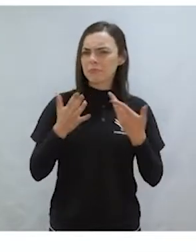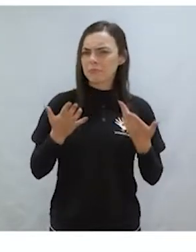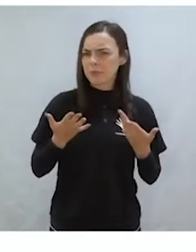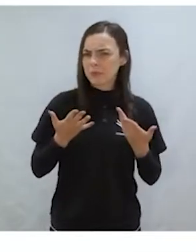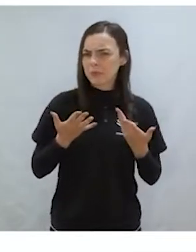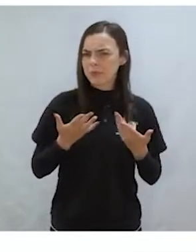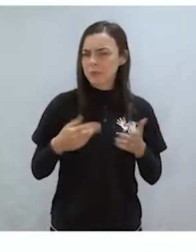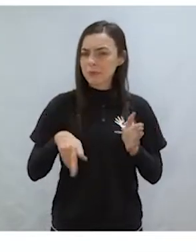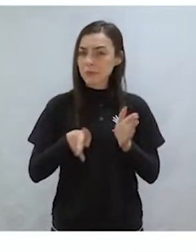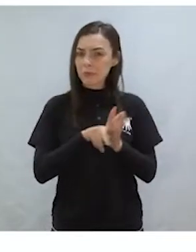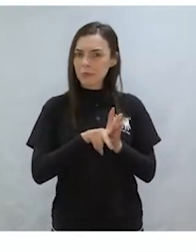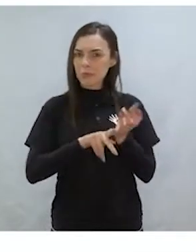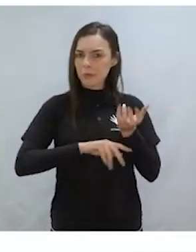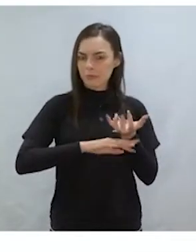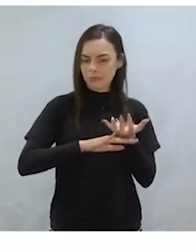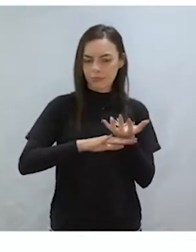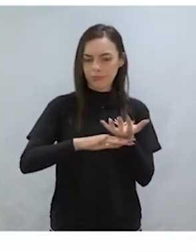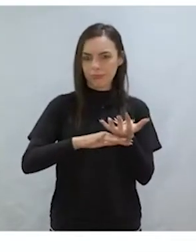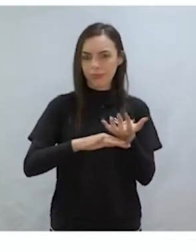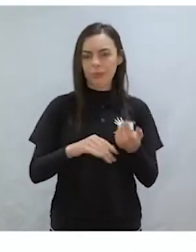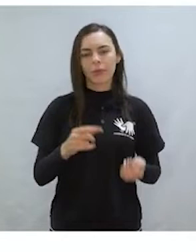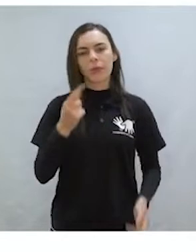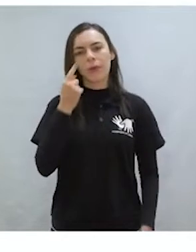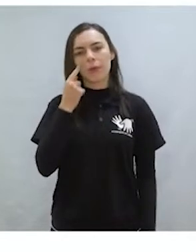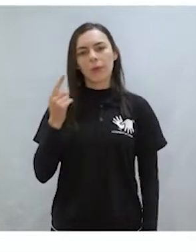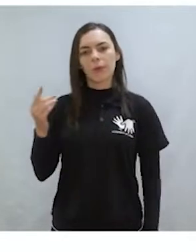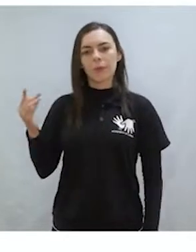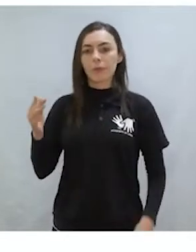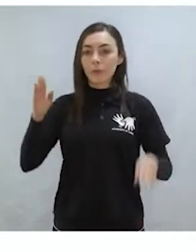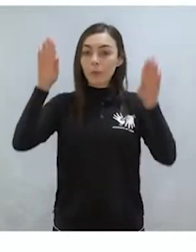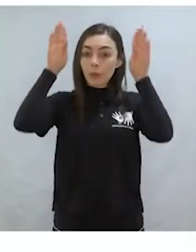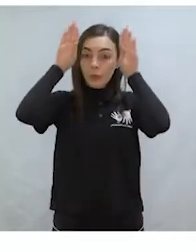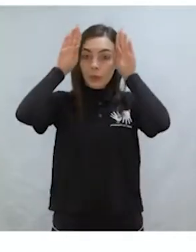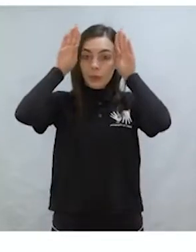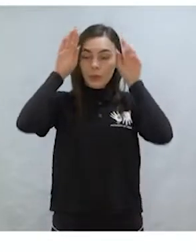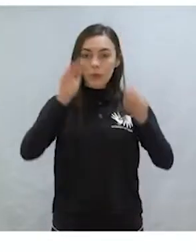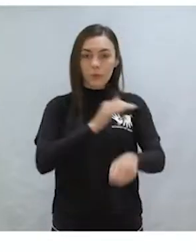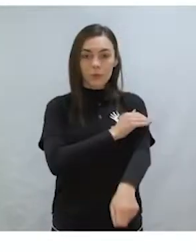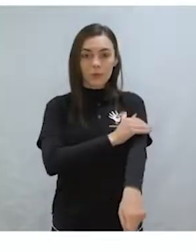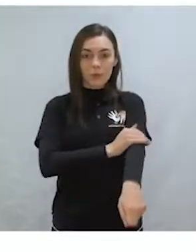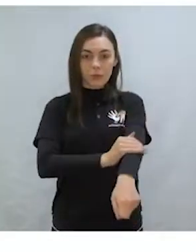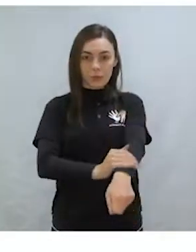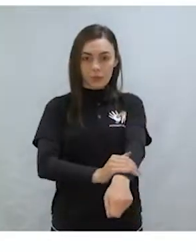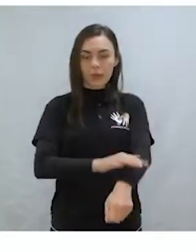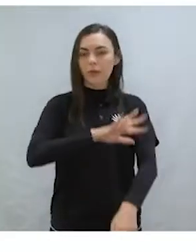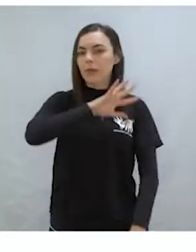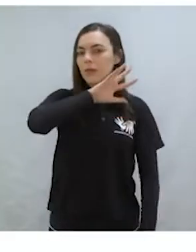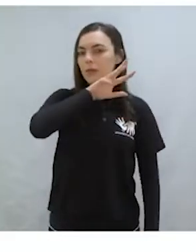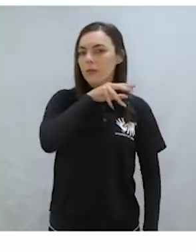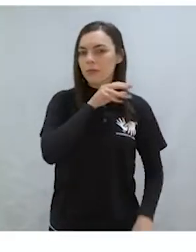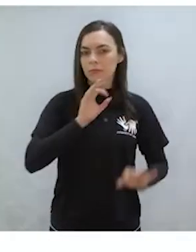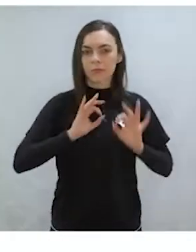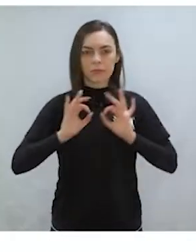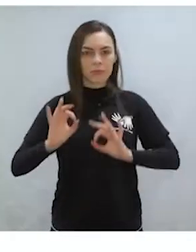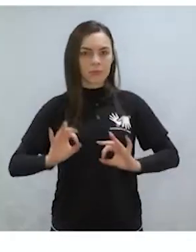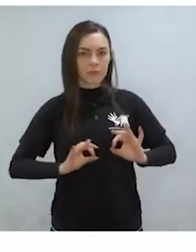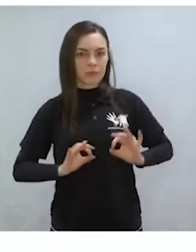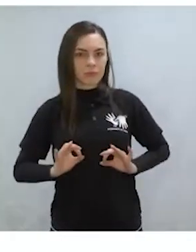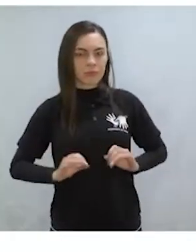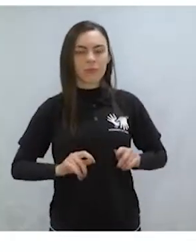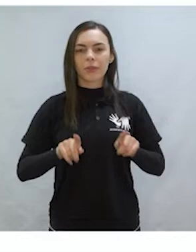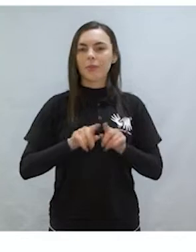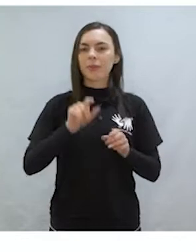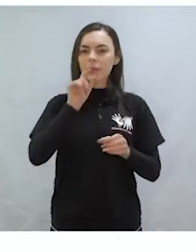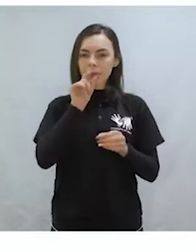Os animais do Pantanal. Observe na tela. O Lobo Guará, a Onça Pintada,